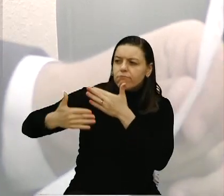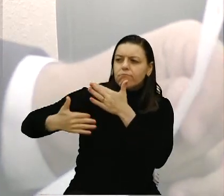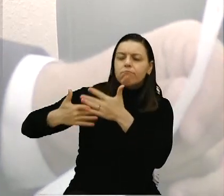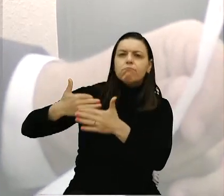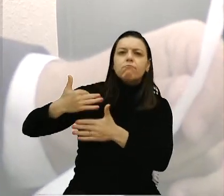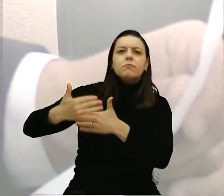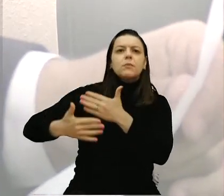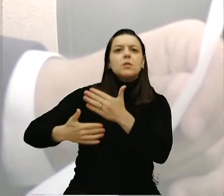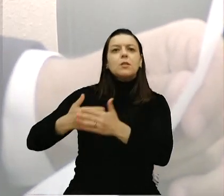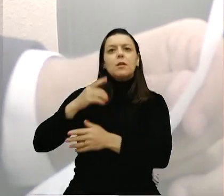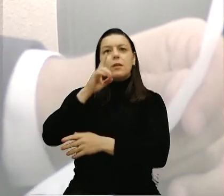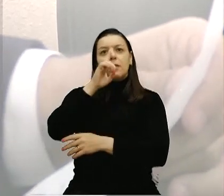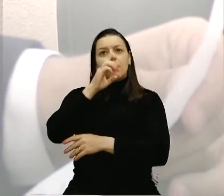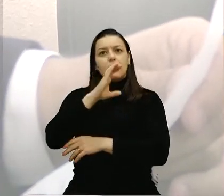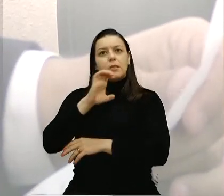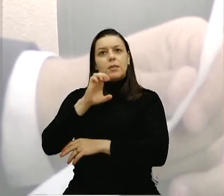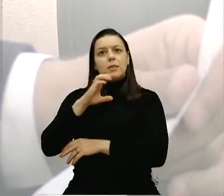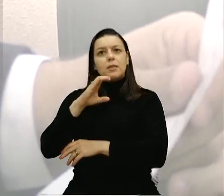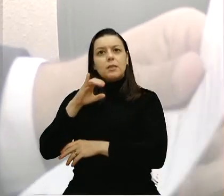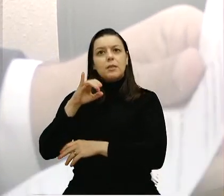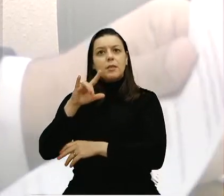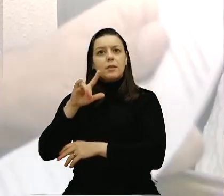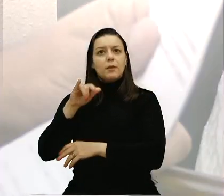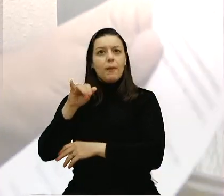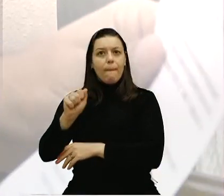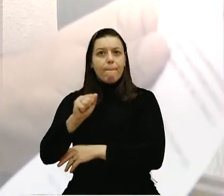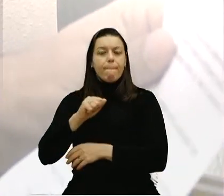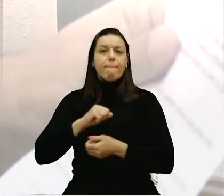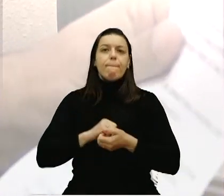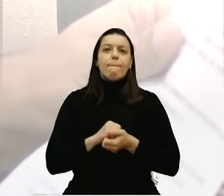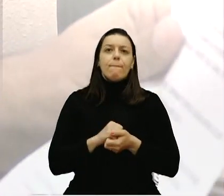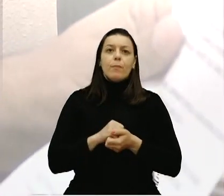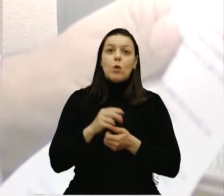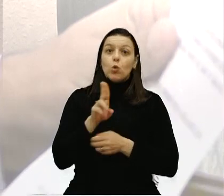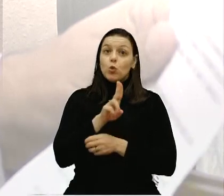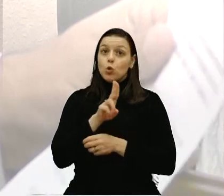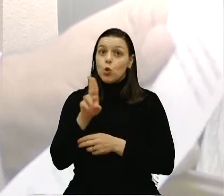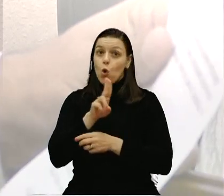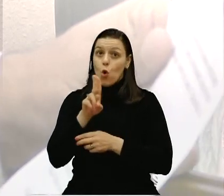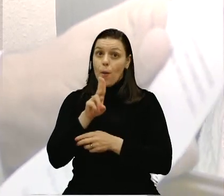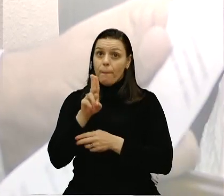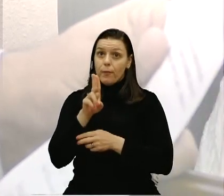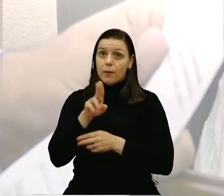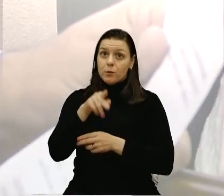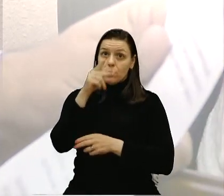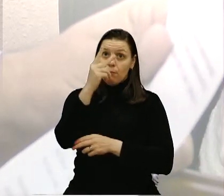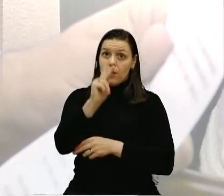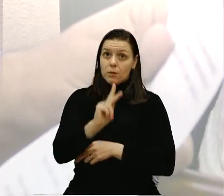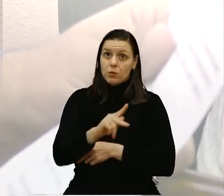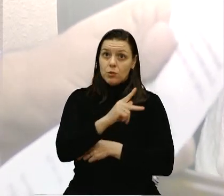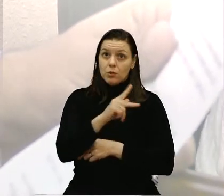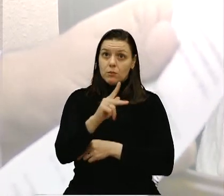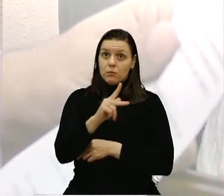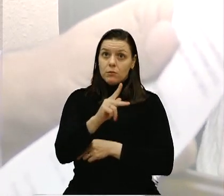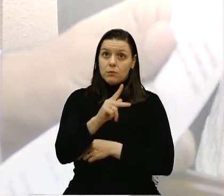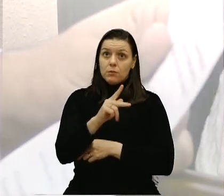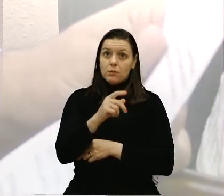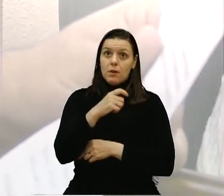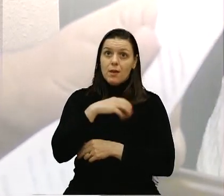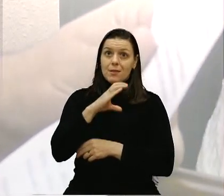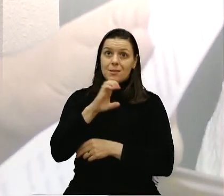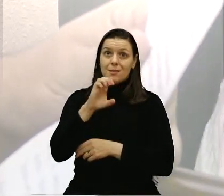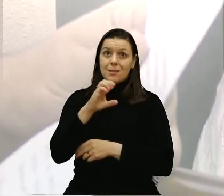Cecília. A Mãe Cecília, o nome dela de batismo, né, é Cecília Rodrigues